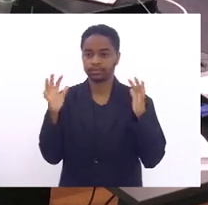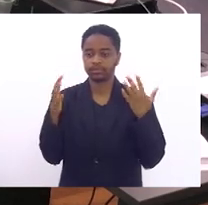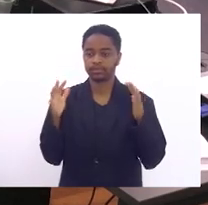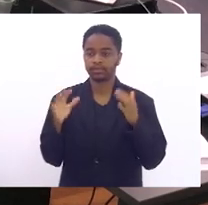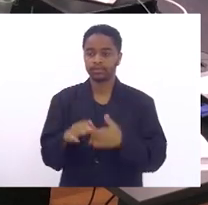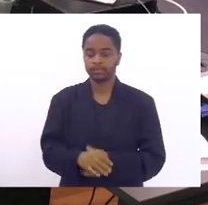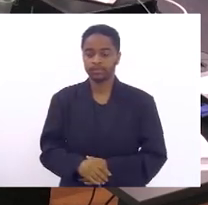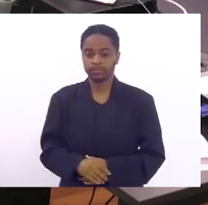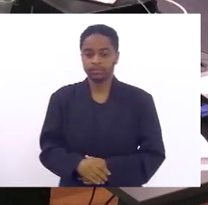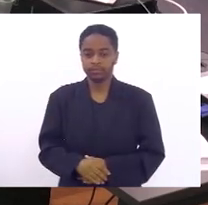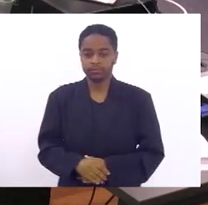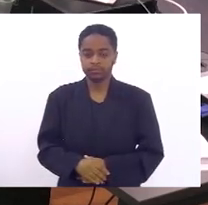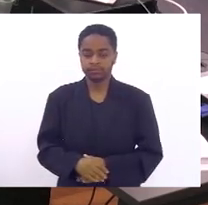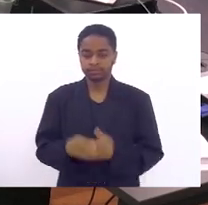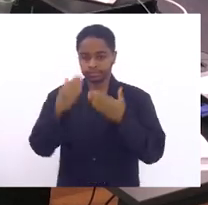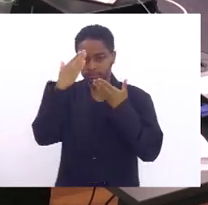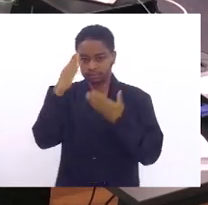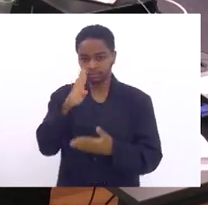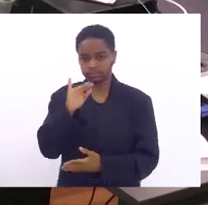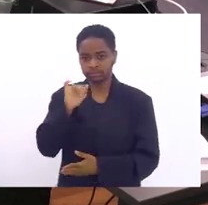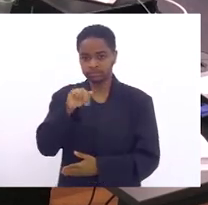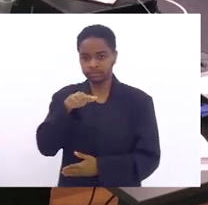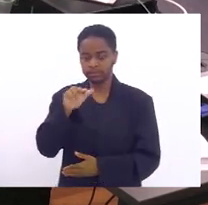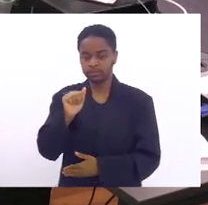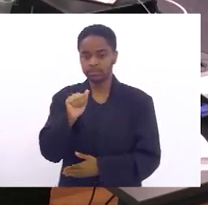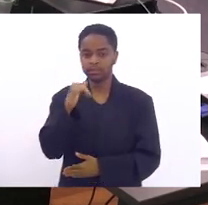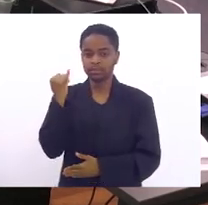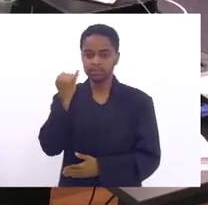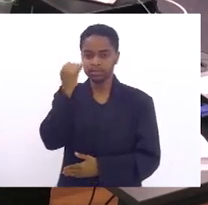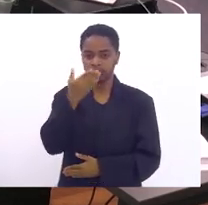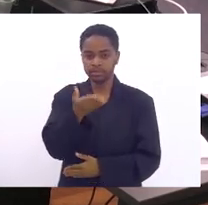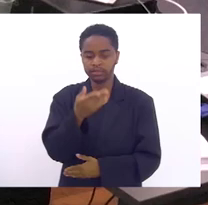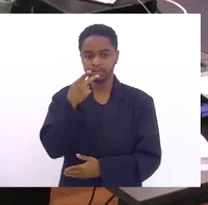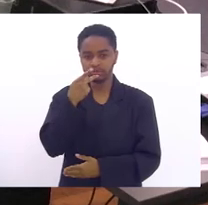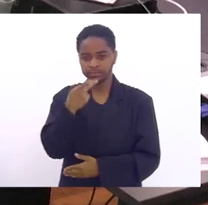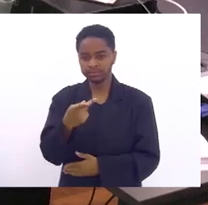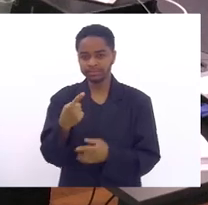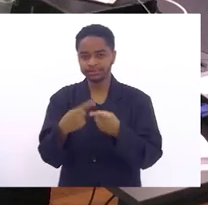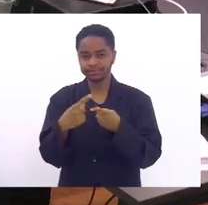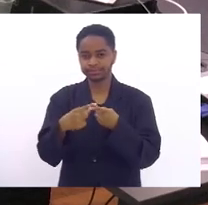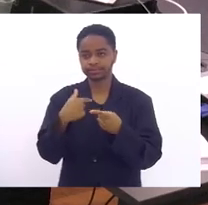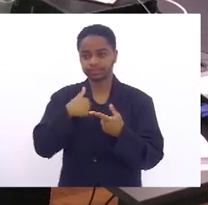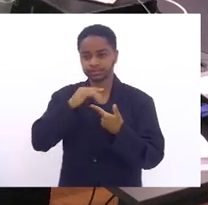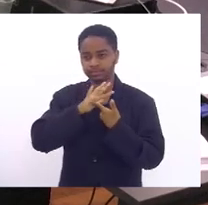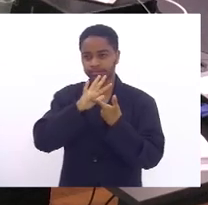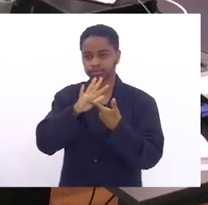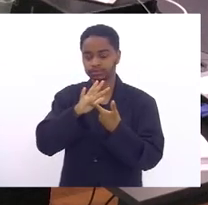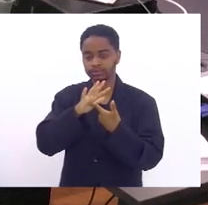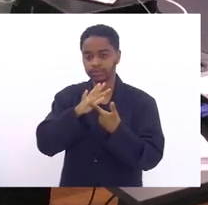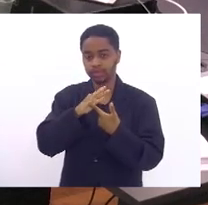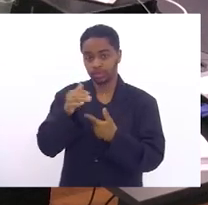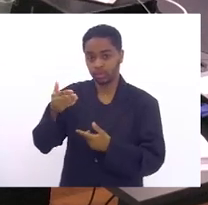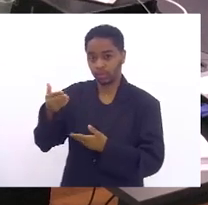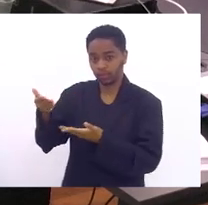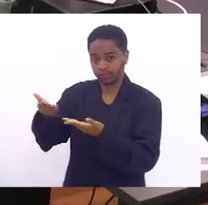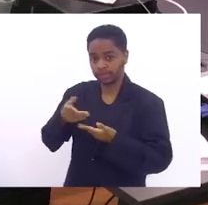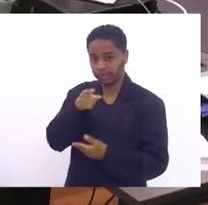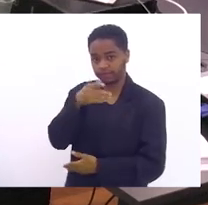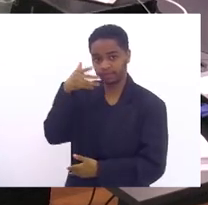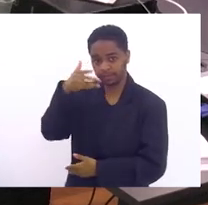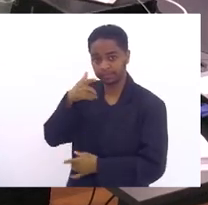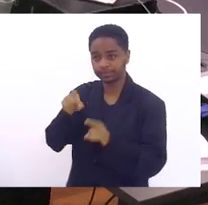muito obrigada Bianca super importante por isso que eu trouxe na sequência Bianca depois